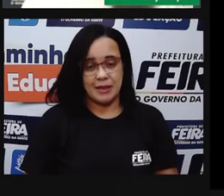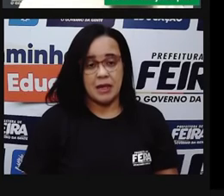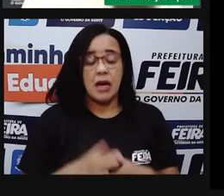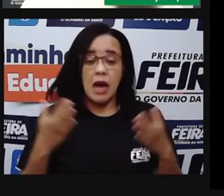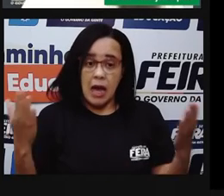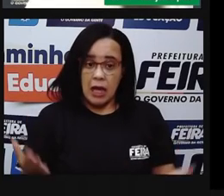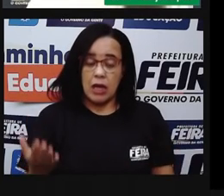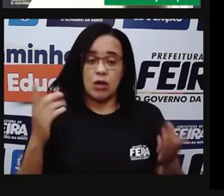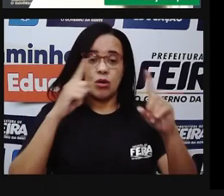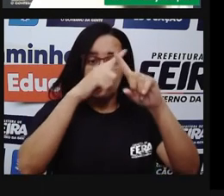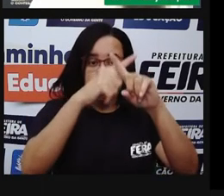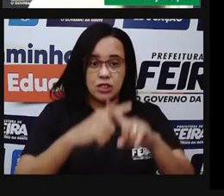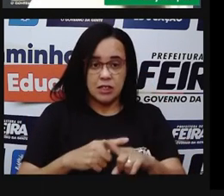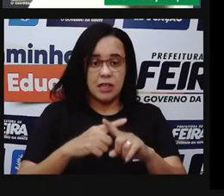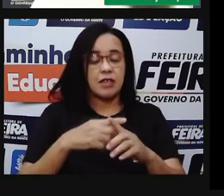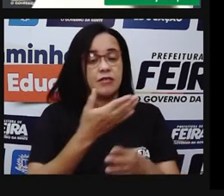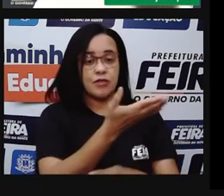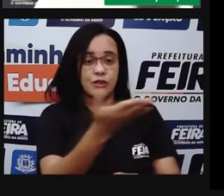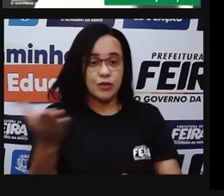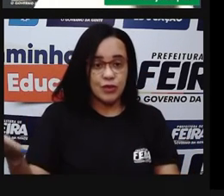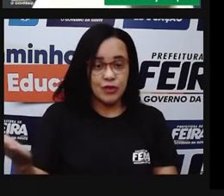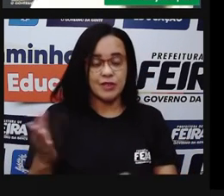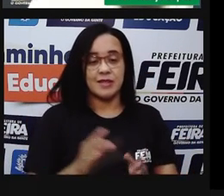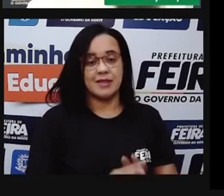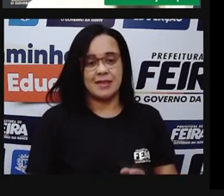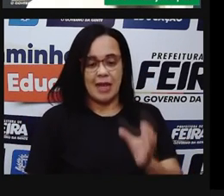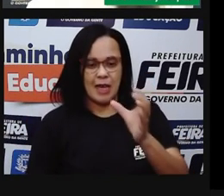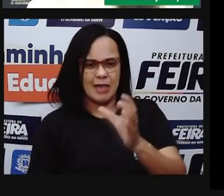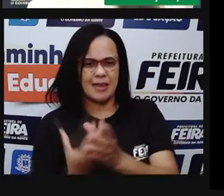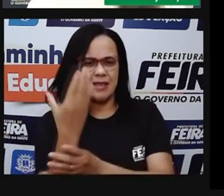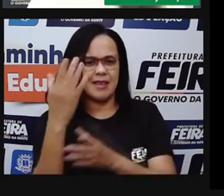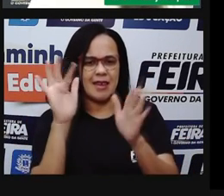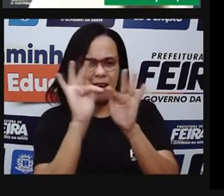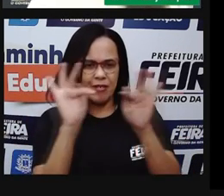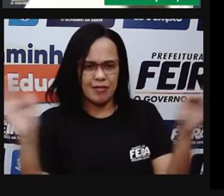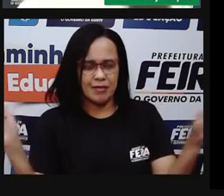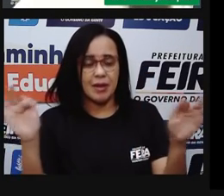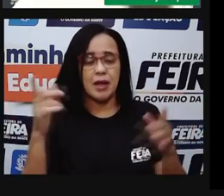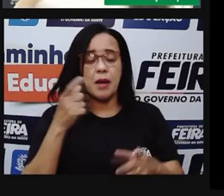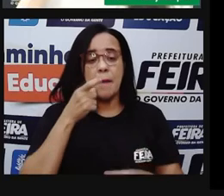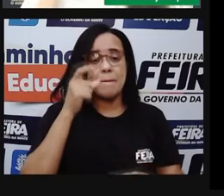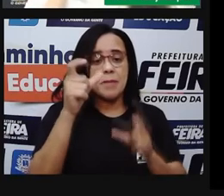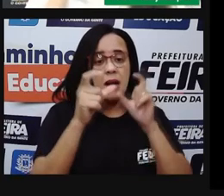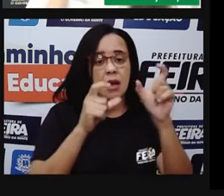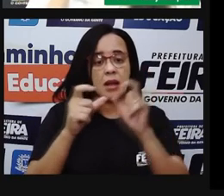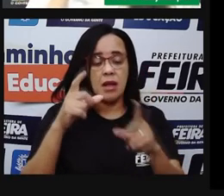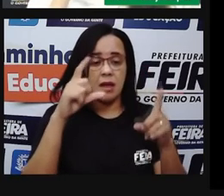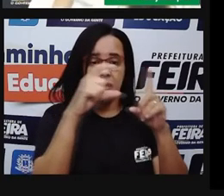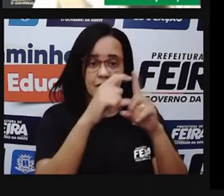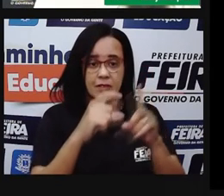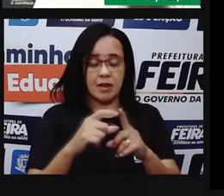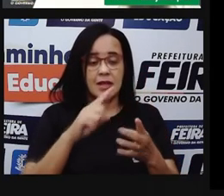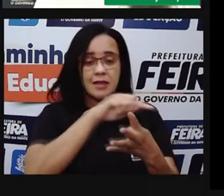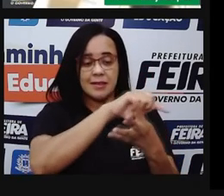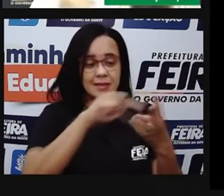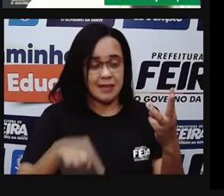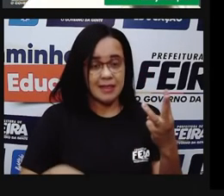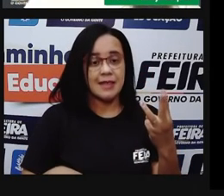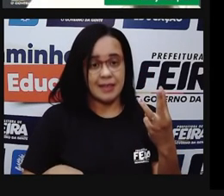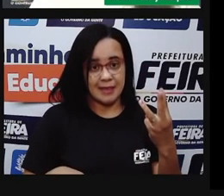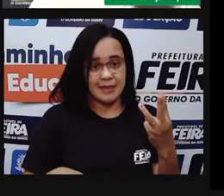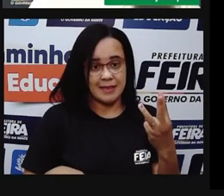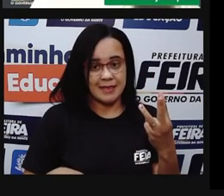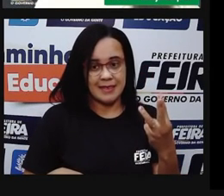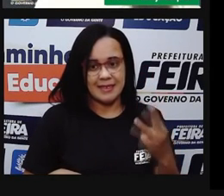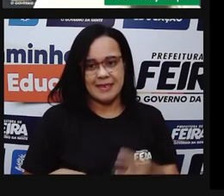as palavras brilhante, forró, palhaçada. Será que a gente consegue? Vamos